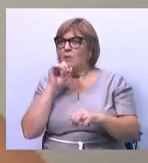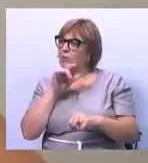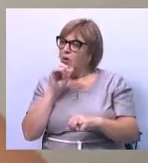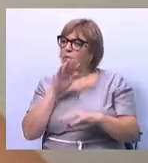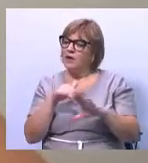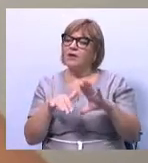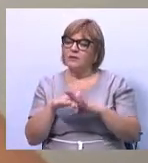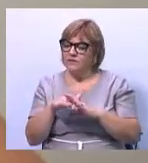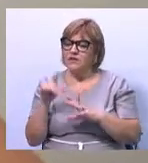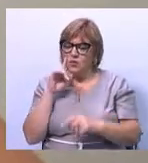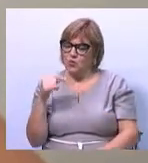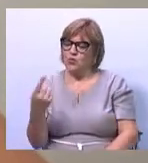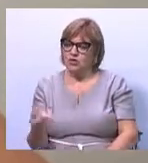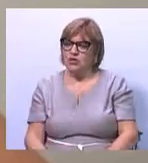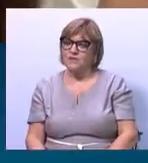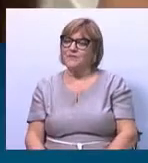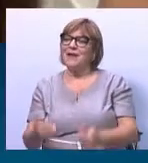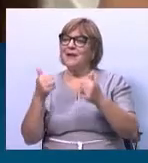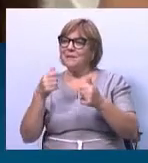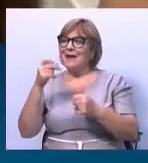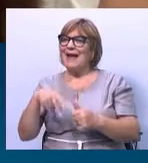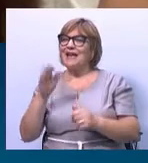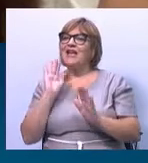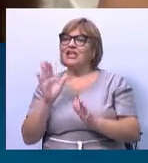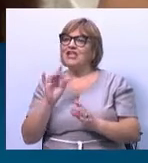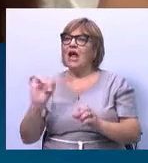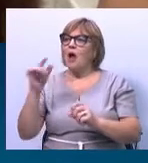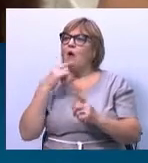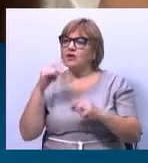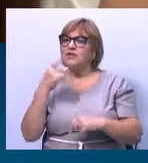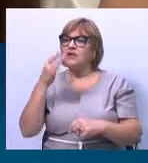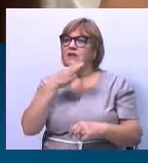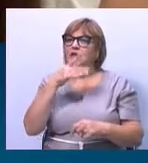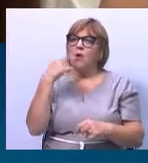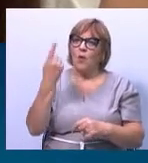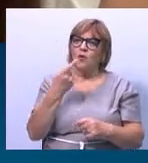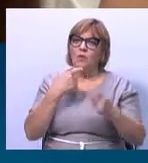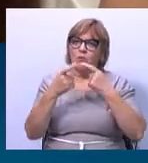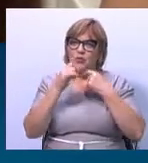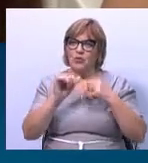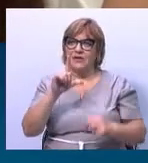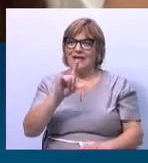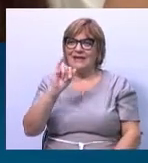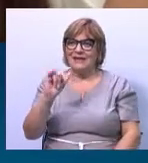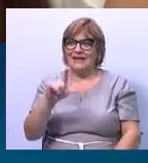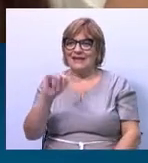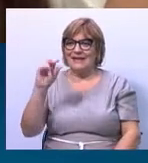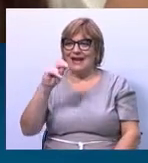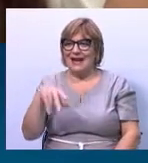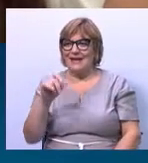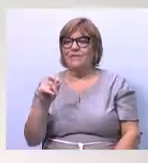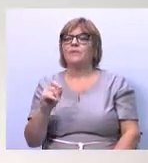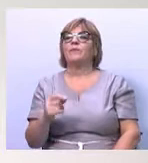perfeitamente fazer uma utilização diária. Bem, Ana Margarida, eu já volto a si. Vou aqui só dirigir aqui uma outra pergunta à Liliana. Liliana,